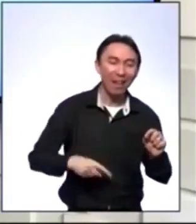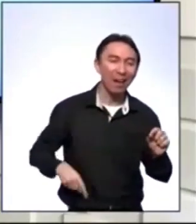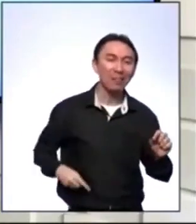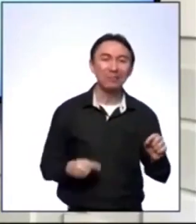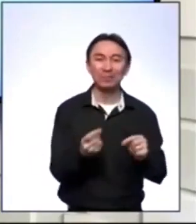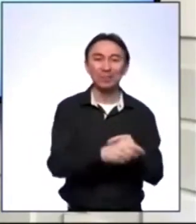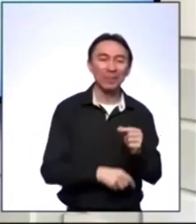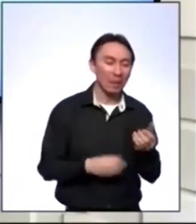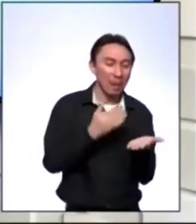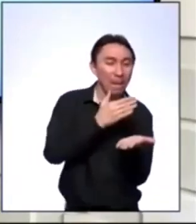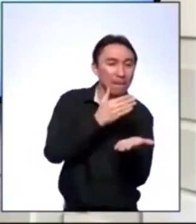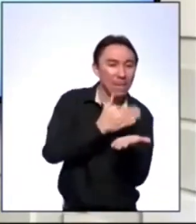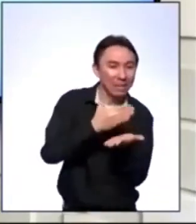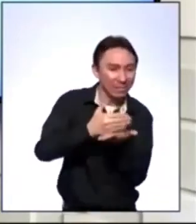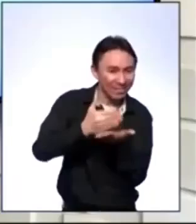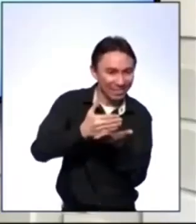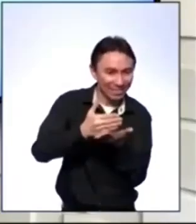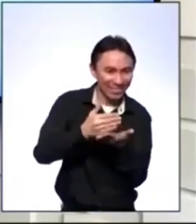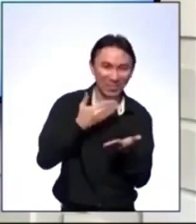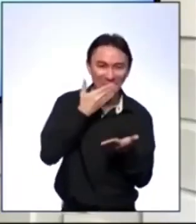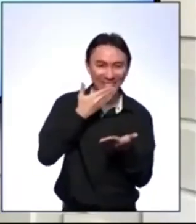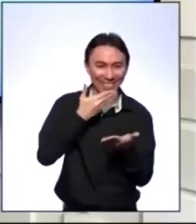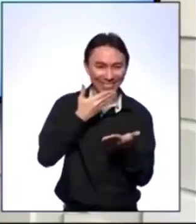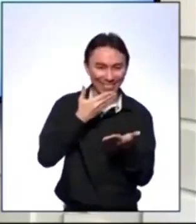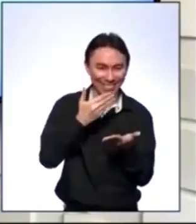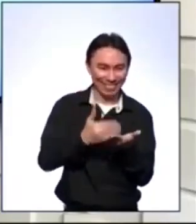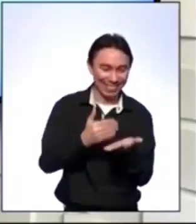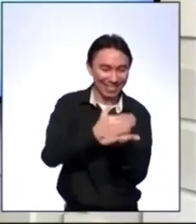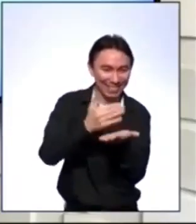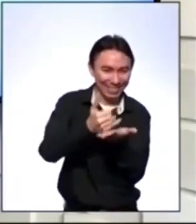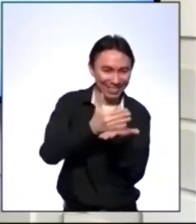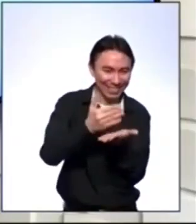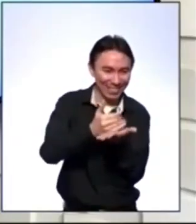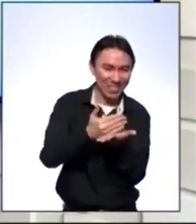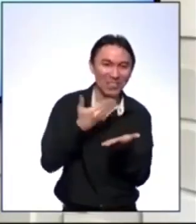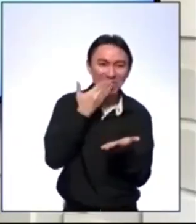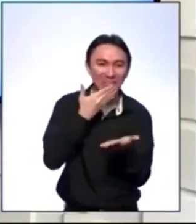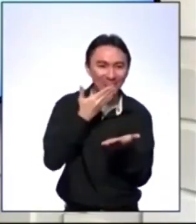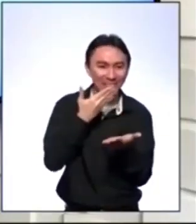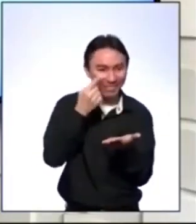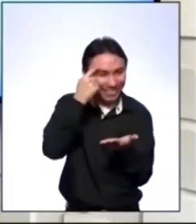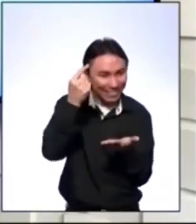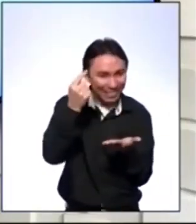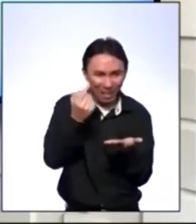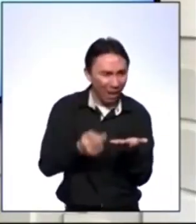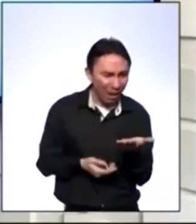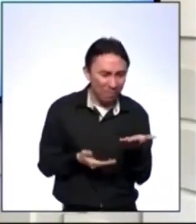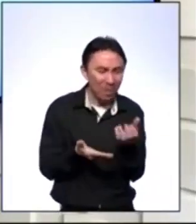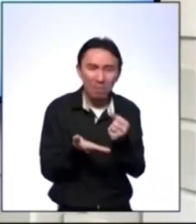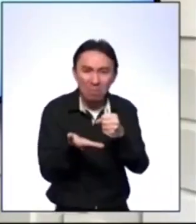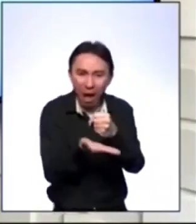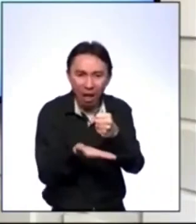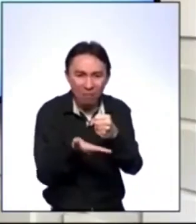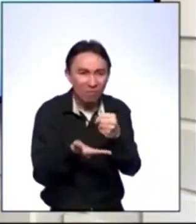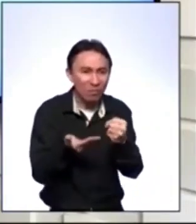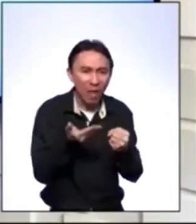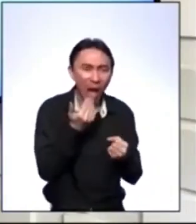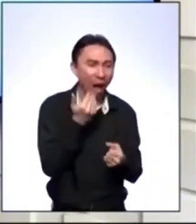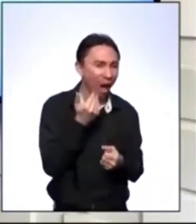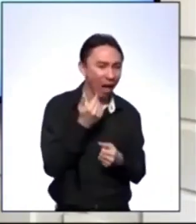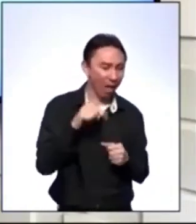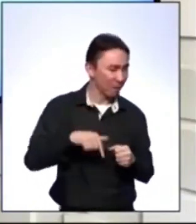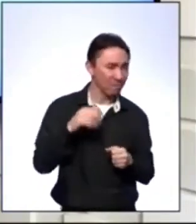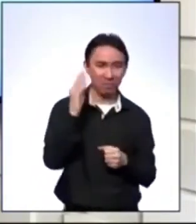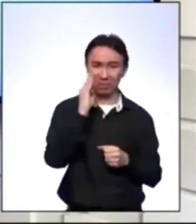A mandioca é chamada de pão da terra, porque é um alimento básico da sociedade brasileira, desde